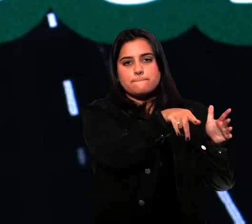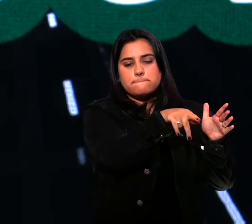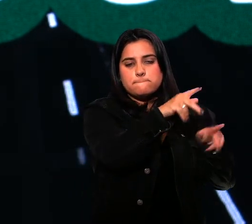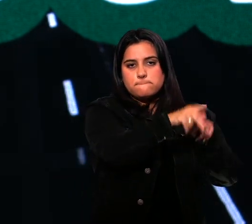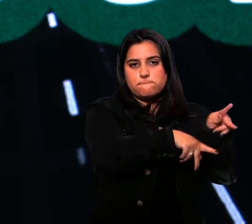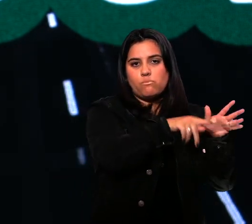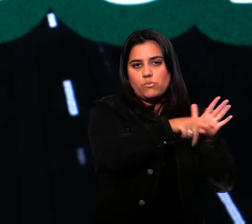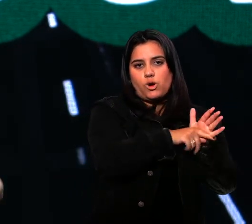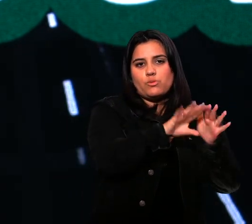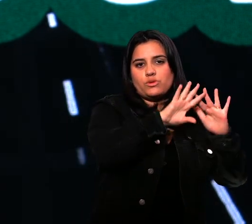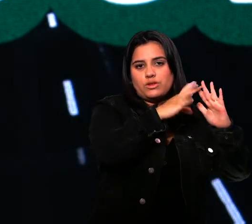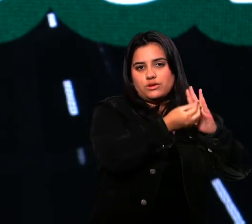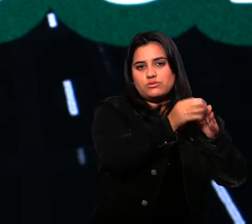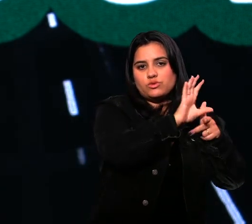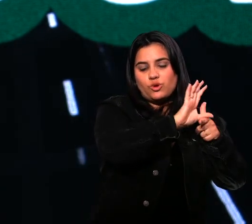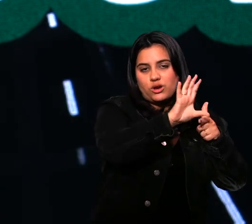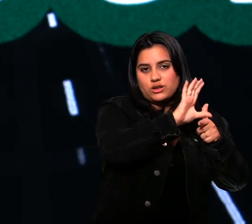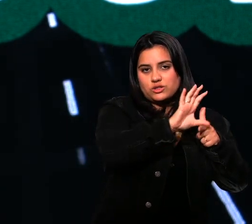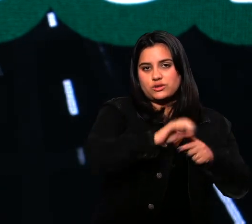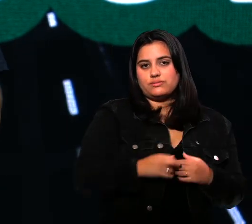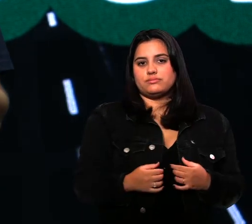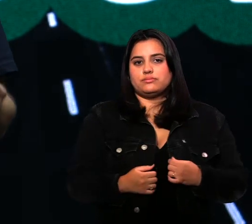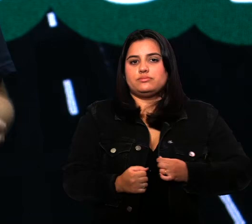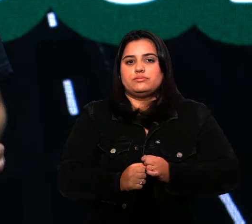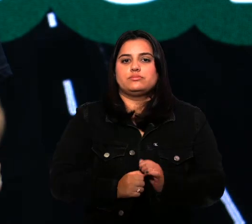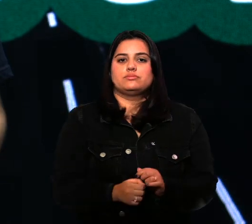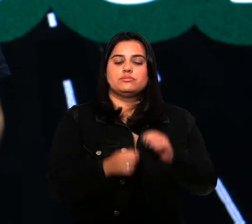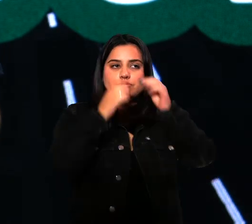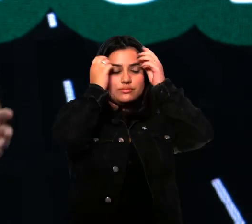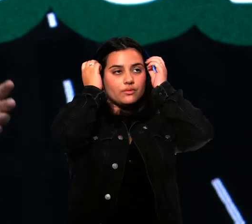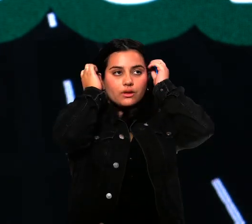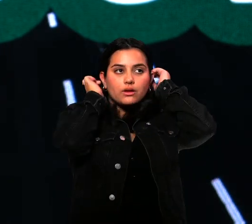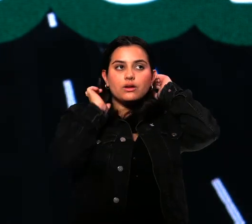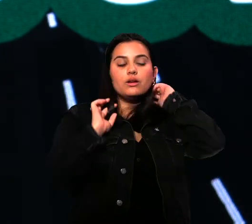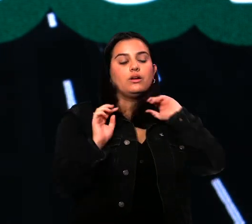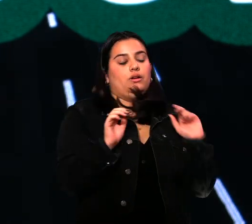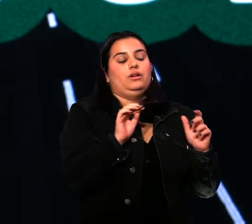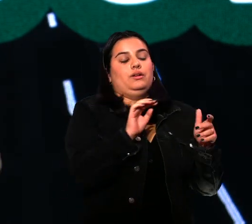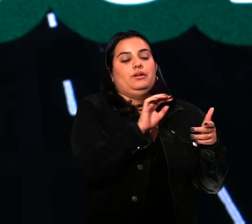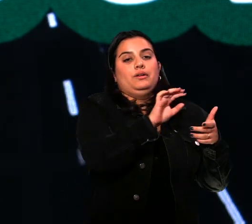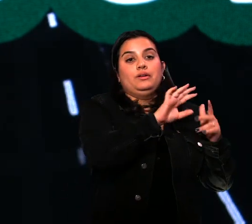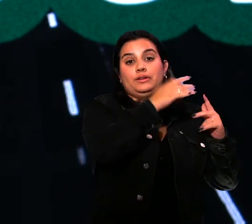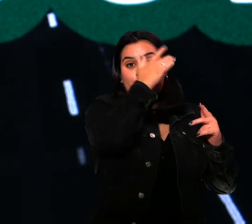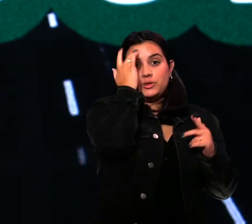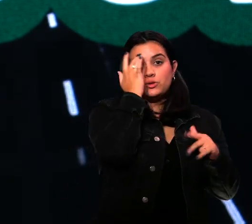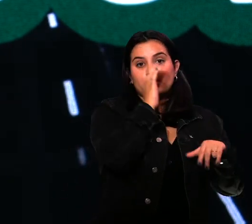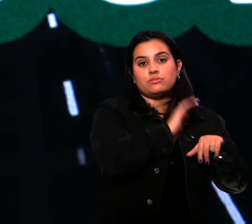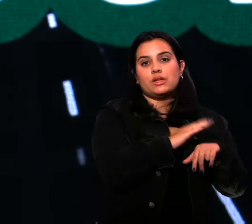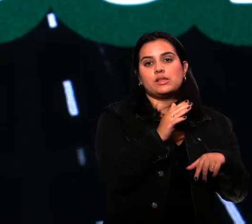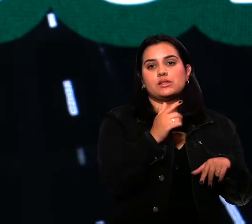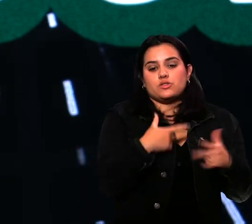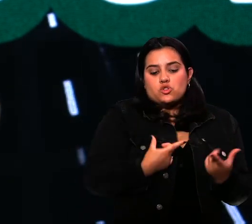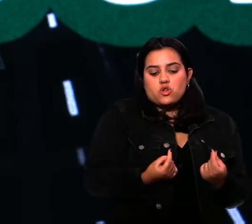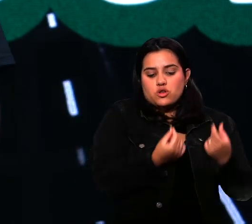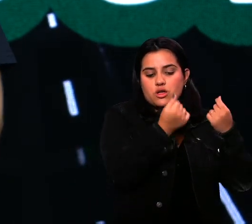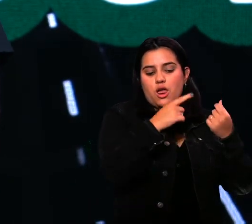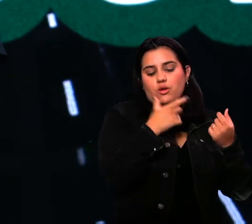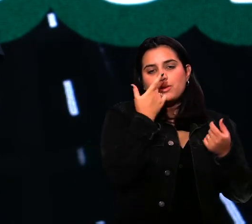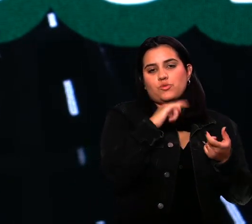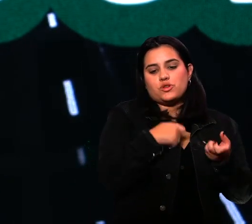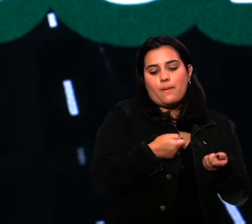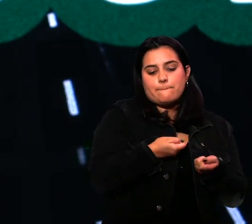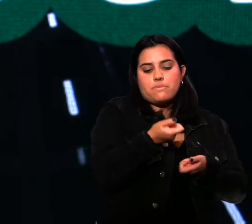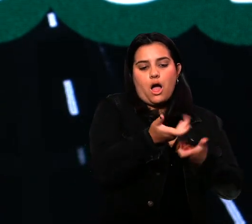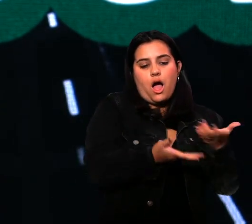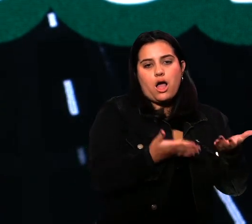parte dos irmãos dessa igreja. Os irmãos mais abastados, que deveriam partilhar ainda mais dos alimentos, se embriagavam,